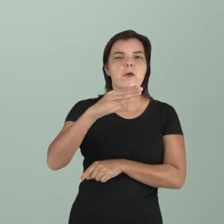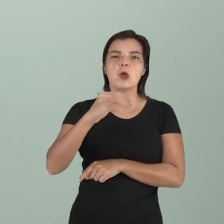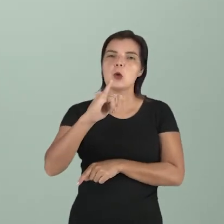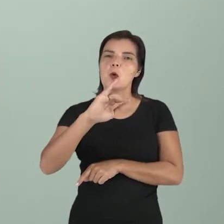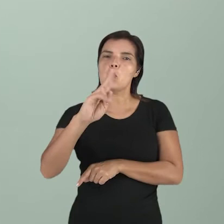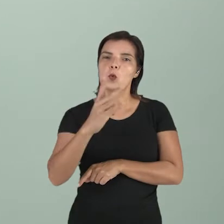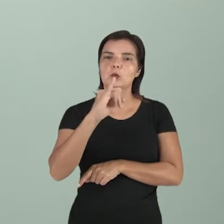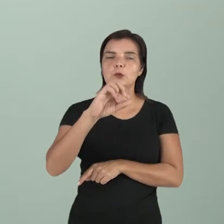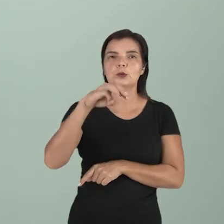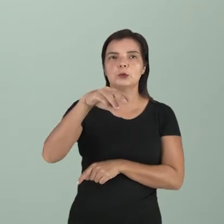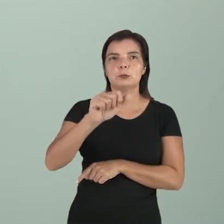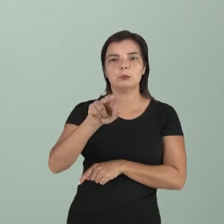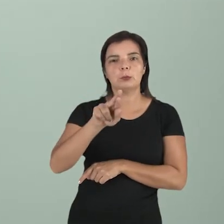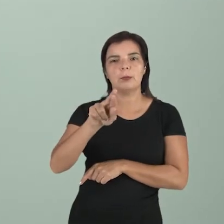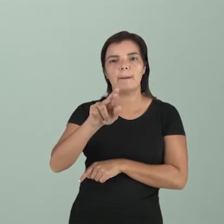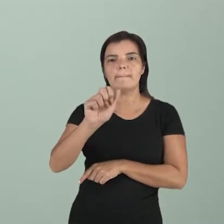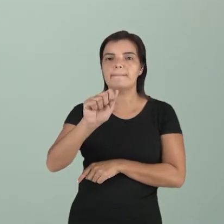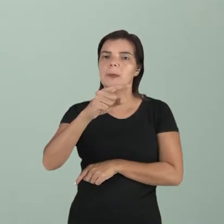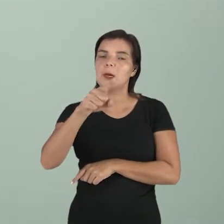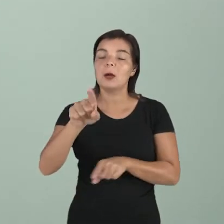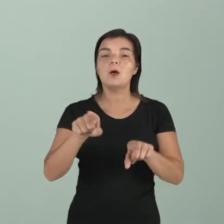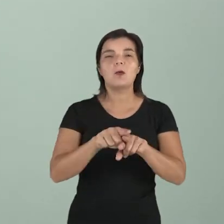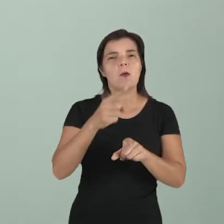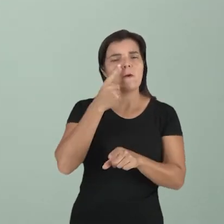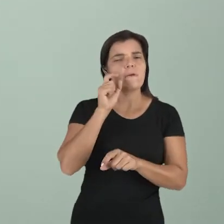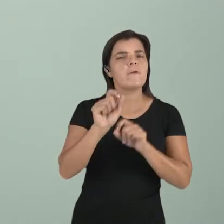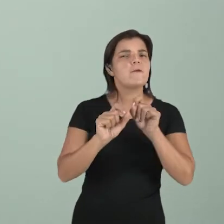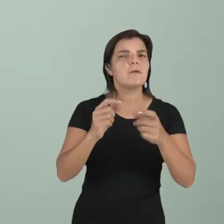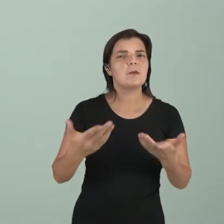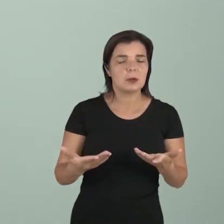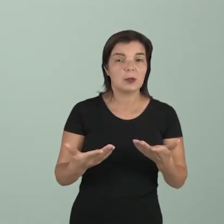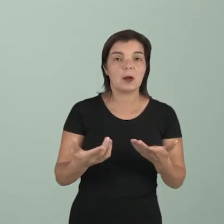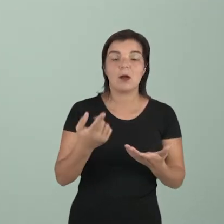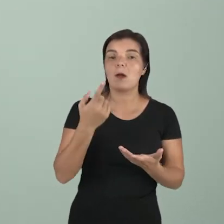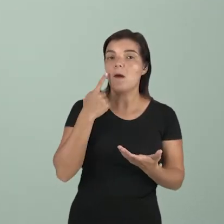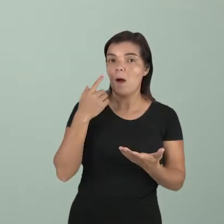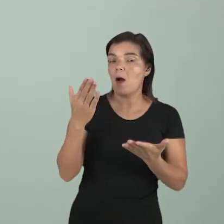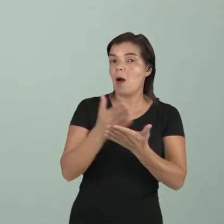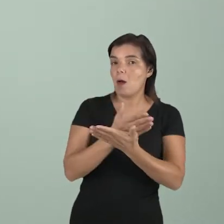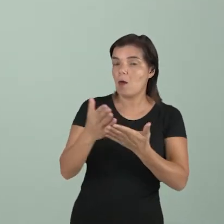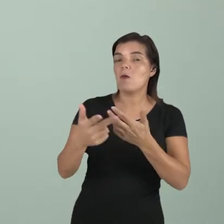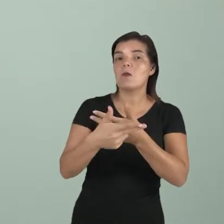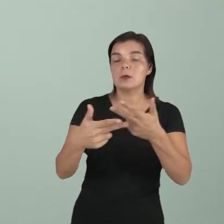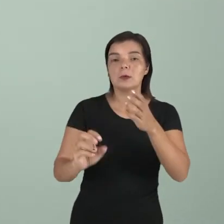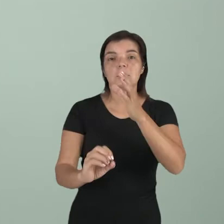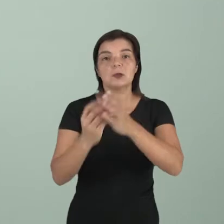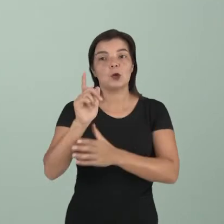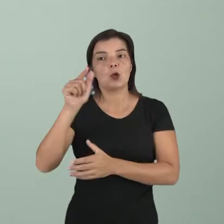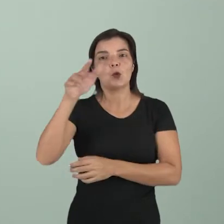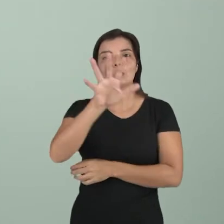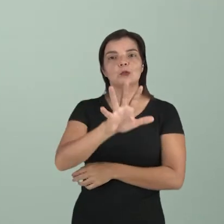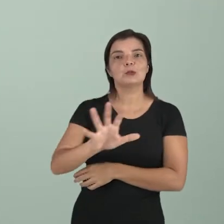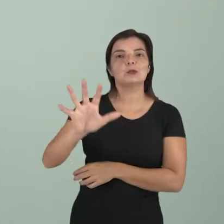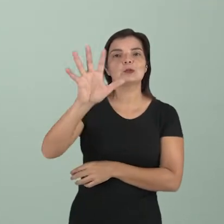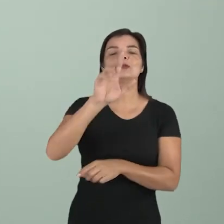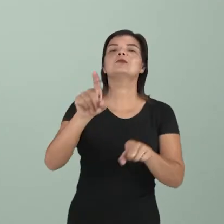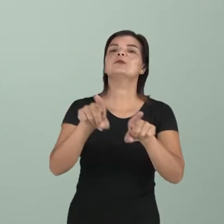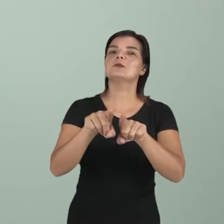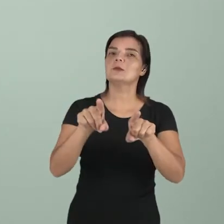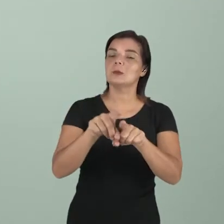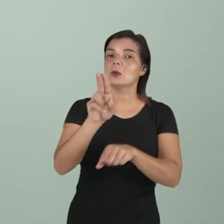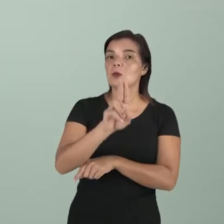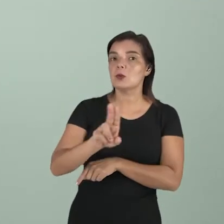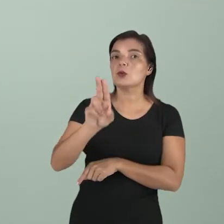forma quente, não daria muito certo. Não, mas por outro lado, a gente já tem a cultura de tomar